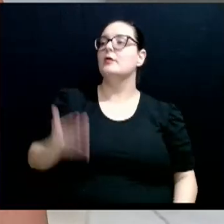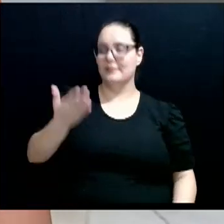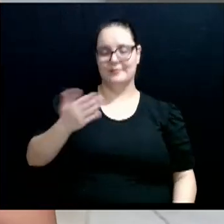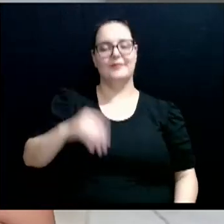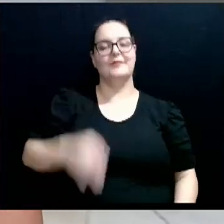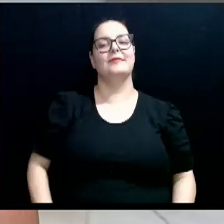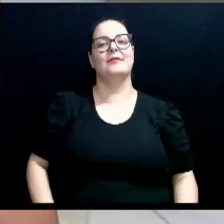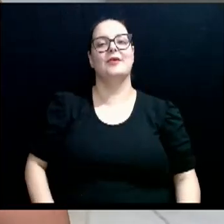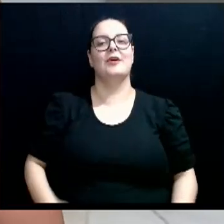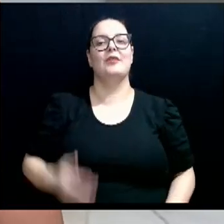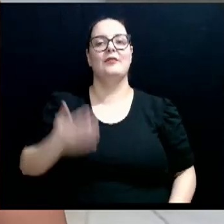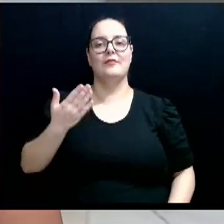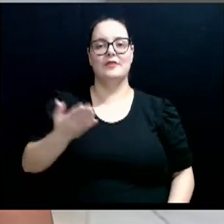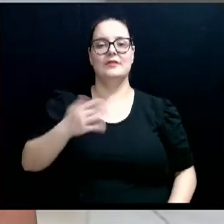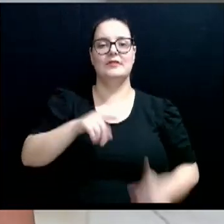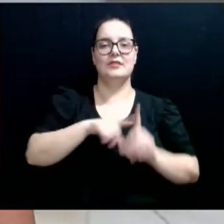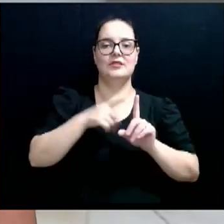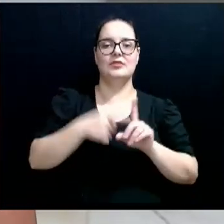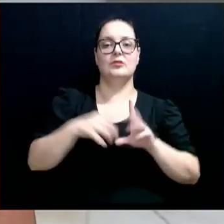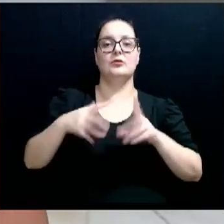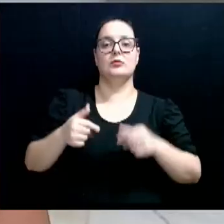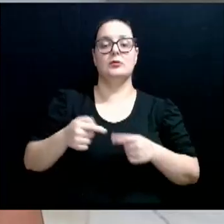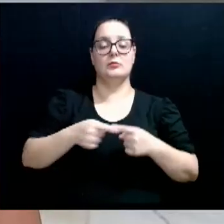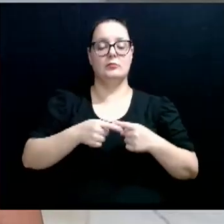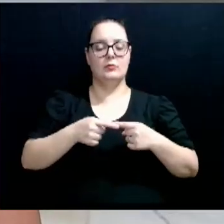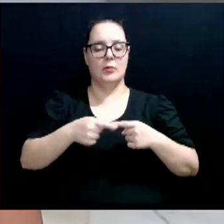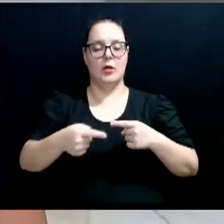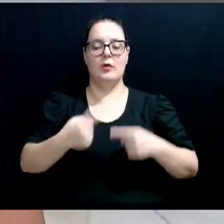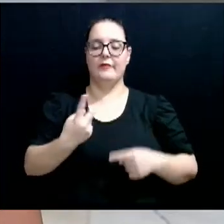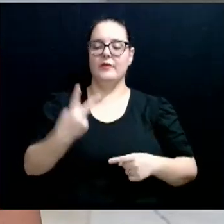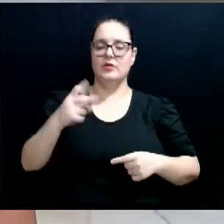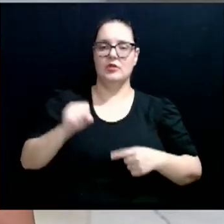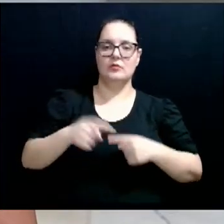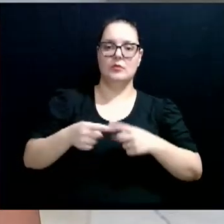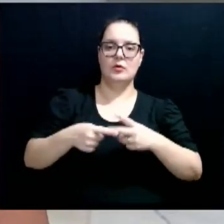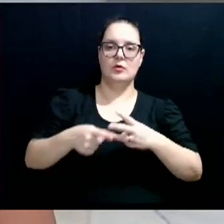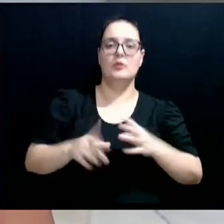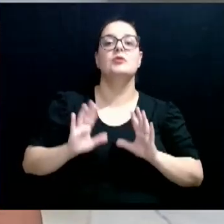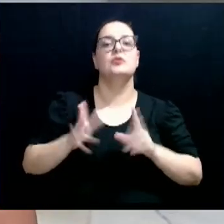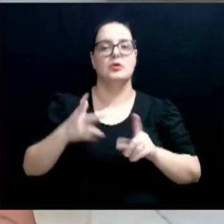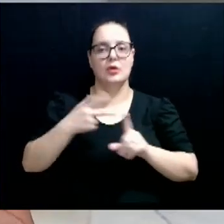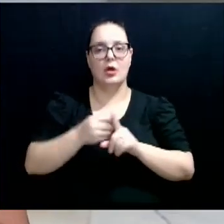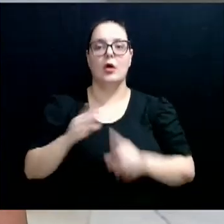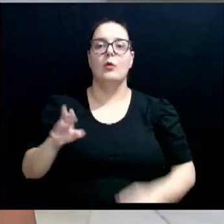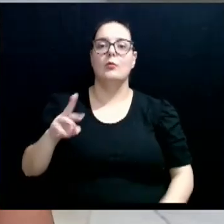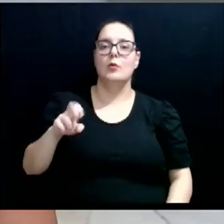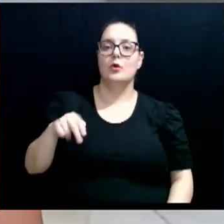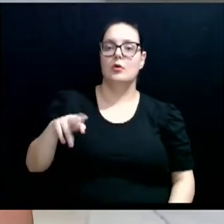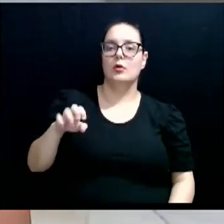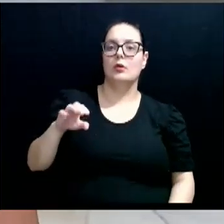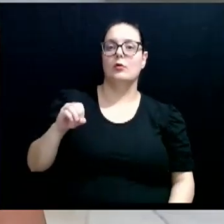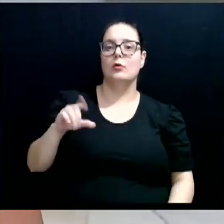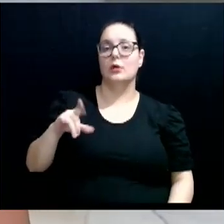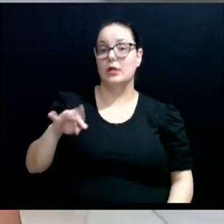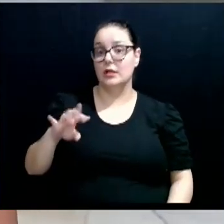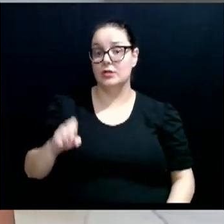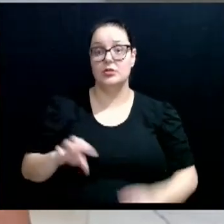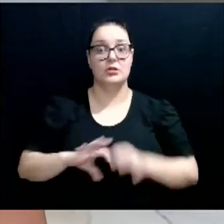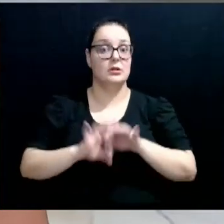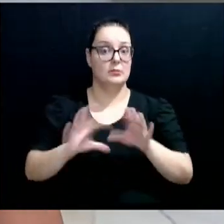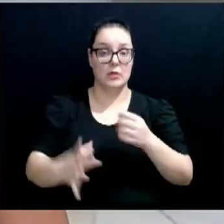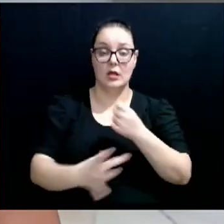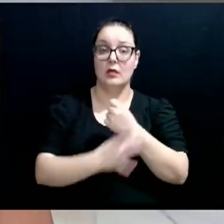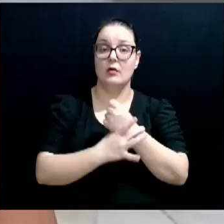toda gestante, a partir da 28ª semana, já tem a vacina contra a bronquiolite disponível, segura, eficaz,